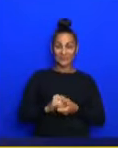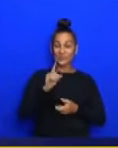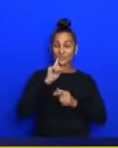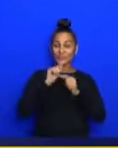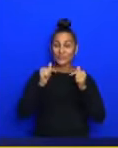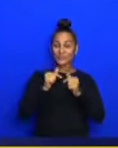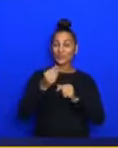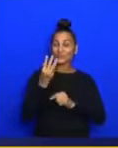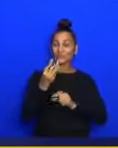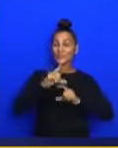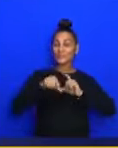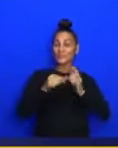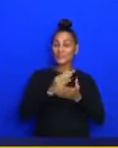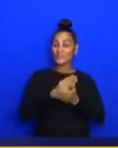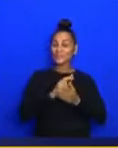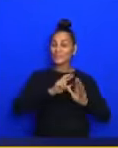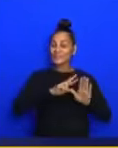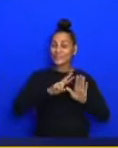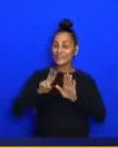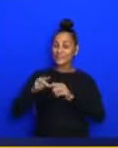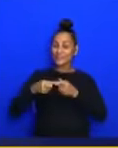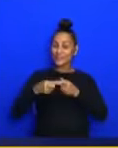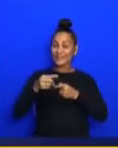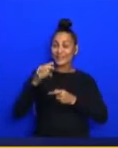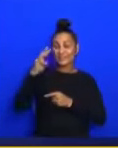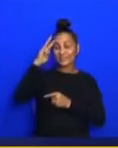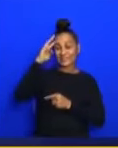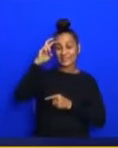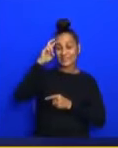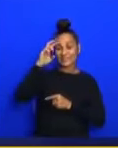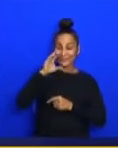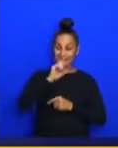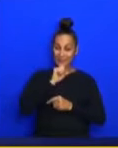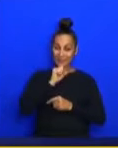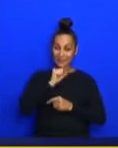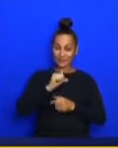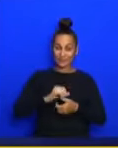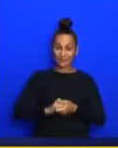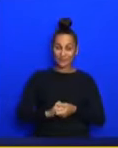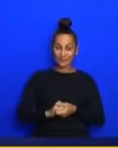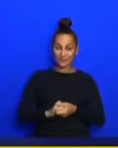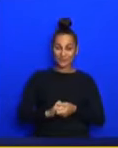Dia de sorte com 3 sorteios semanais, às terças, quintas e sábados.